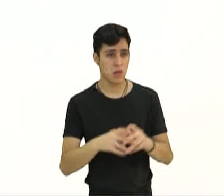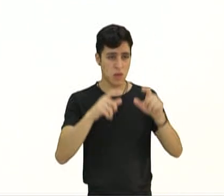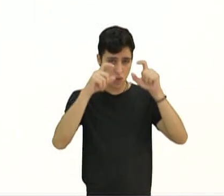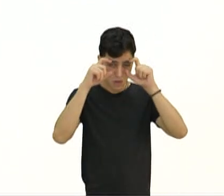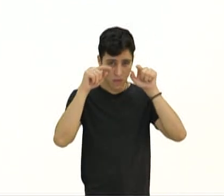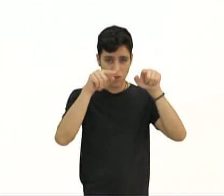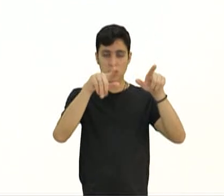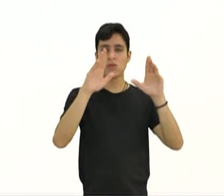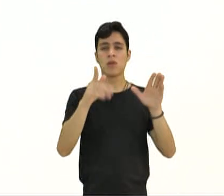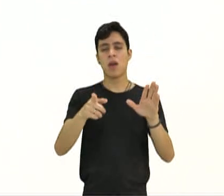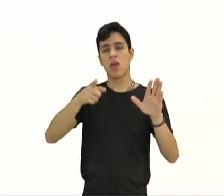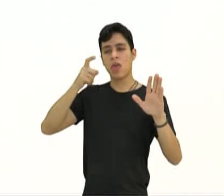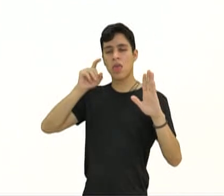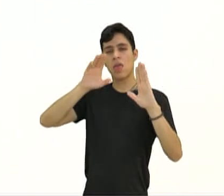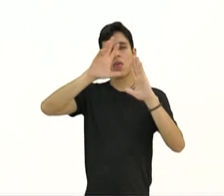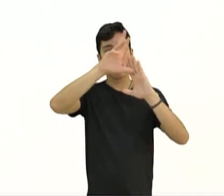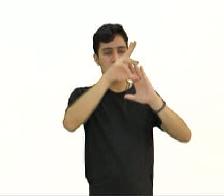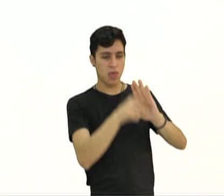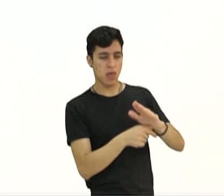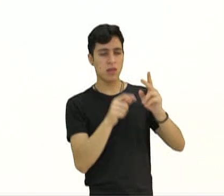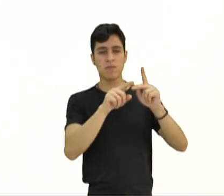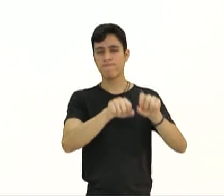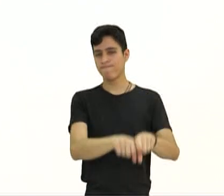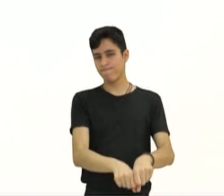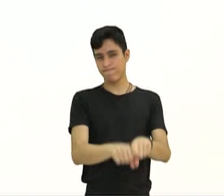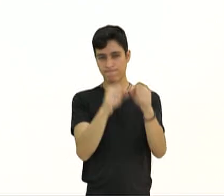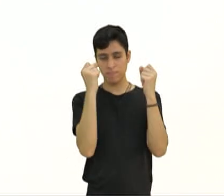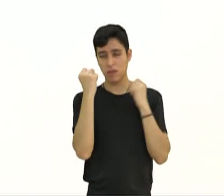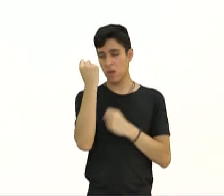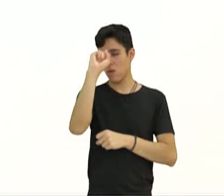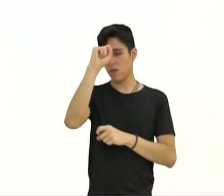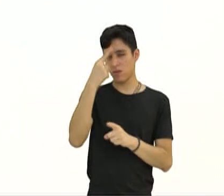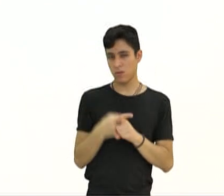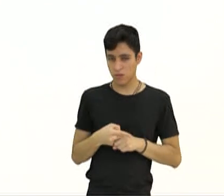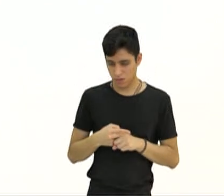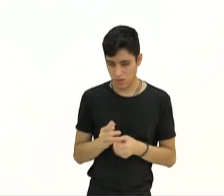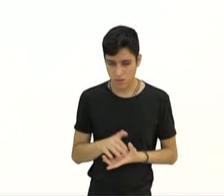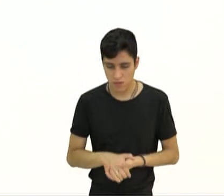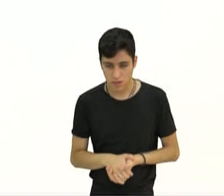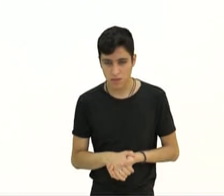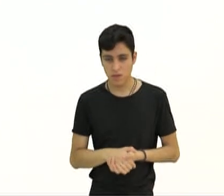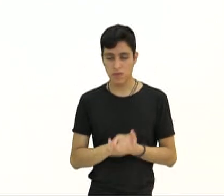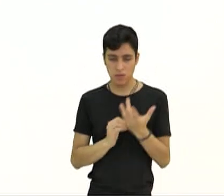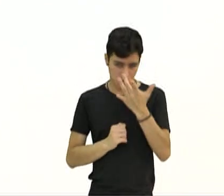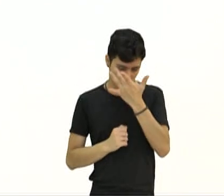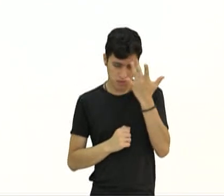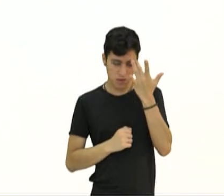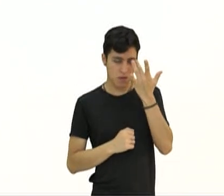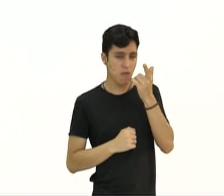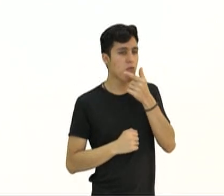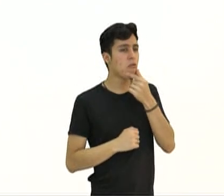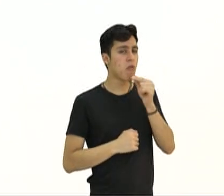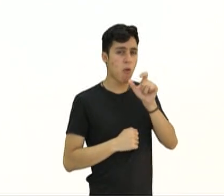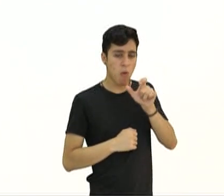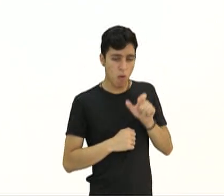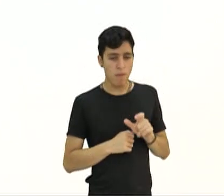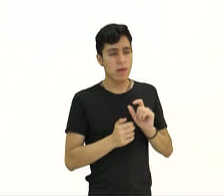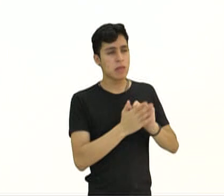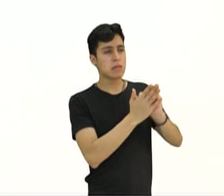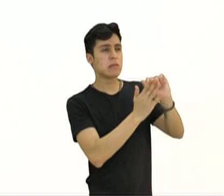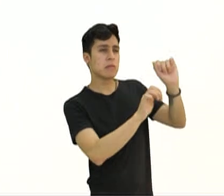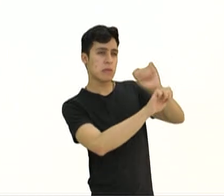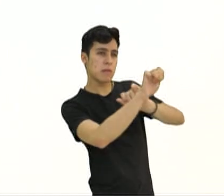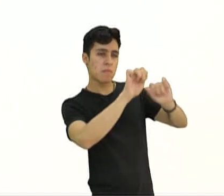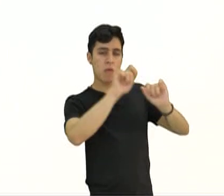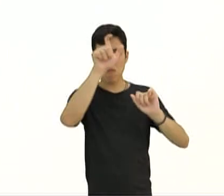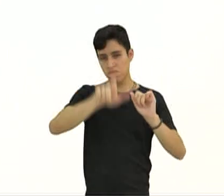foram furtados e depredados 8 vezes. O comerciante Herbert Parente limpou a estátua de Drummond por